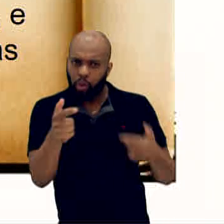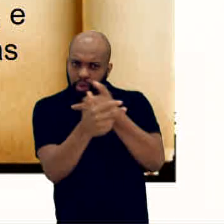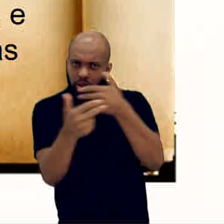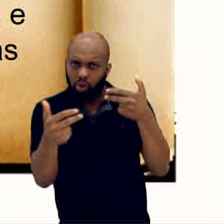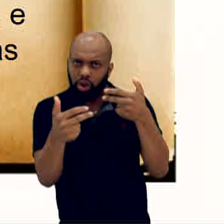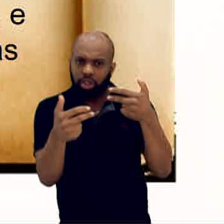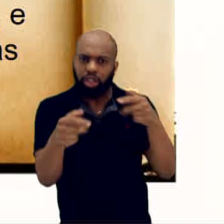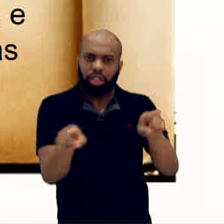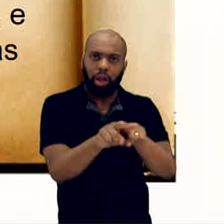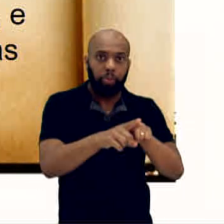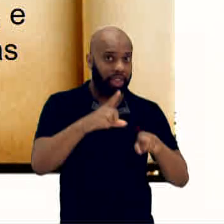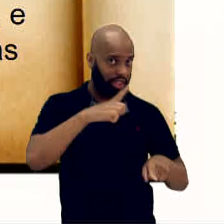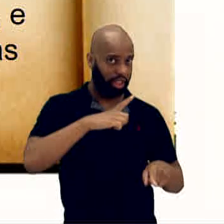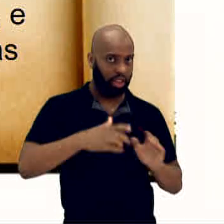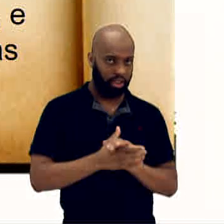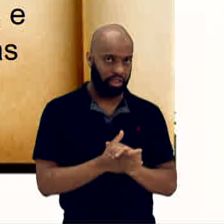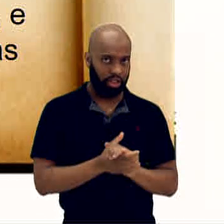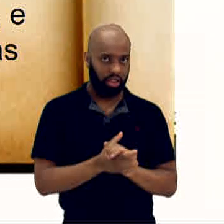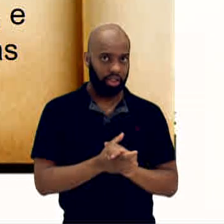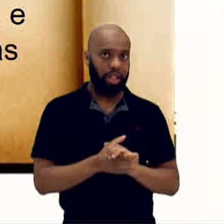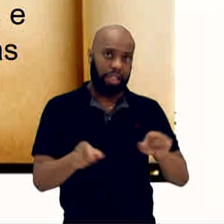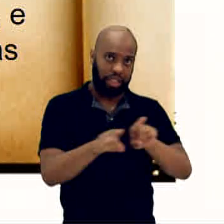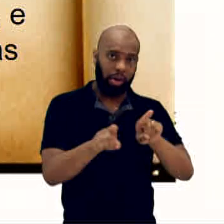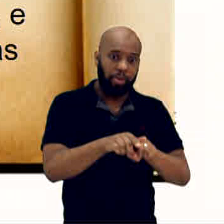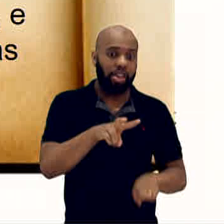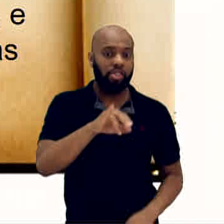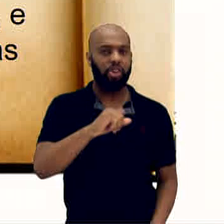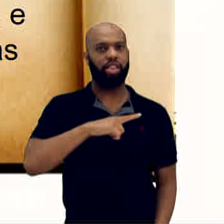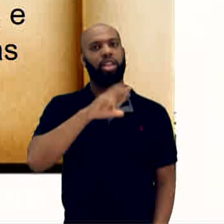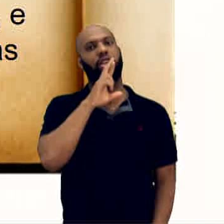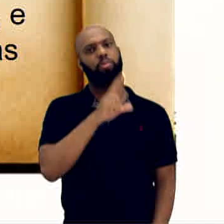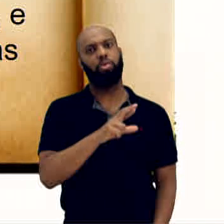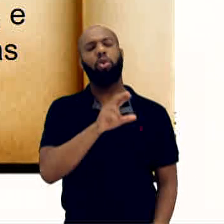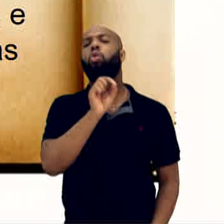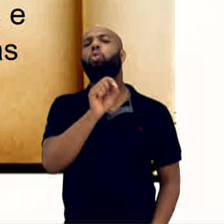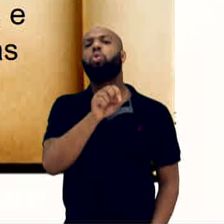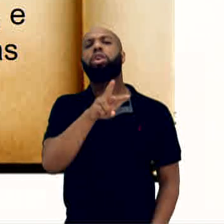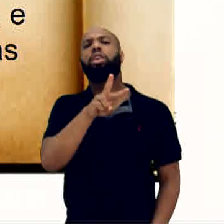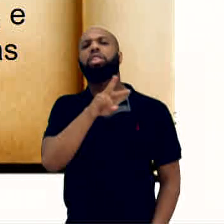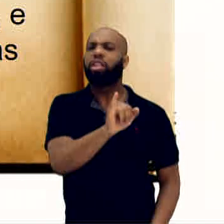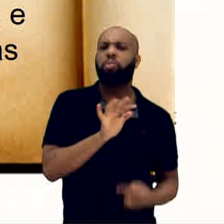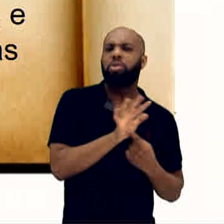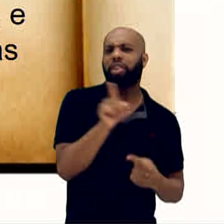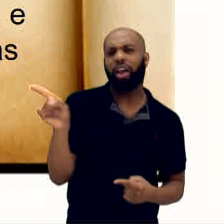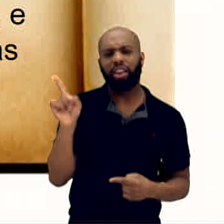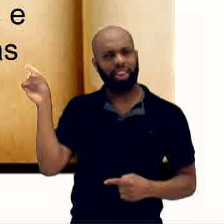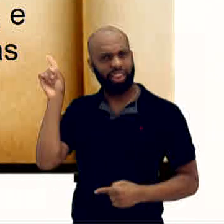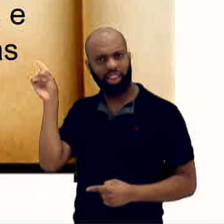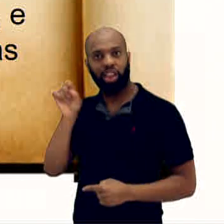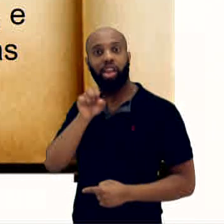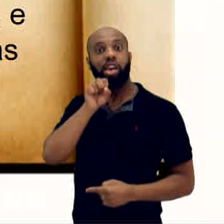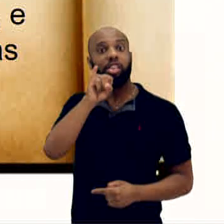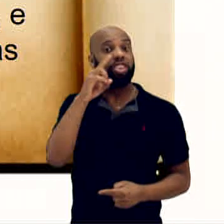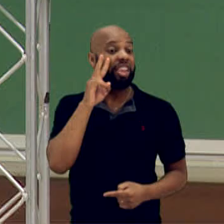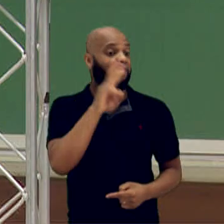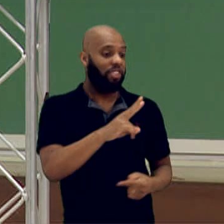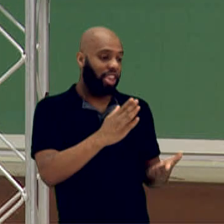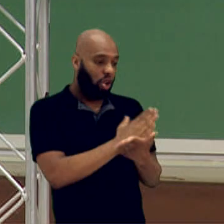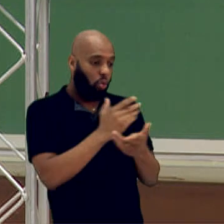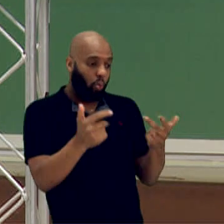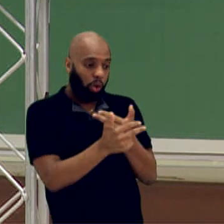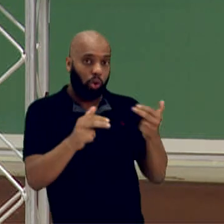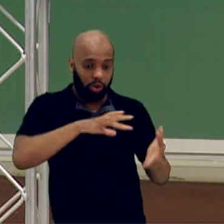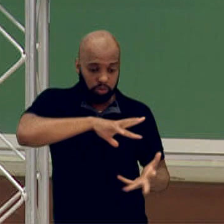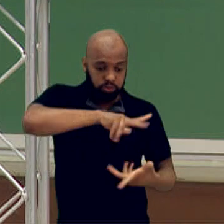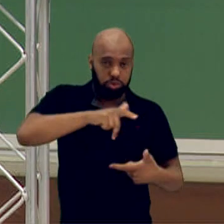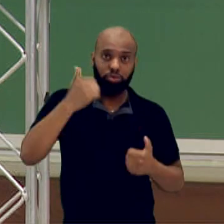de que foi composta e nas quais irá resultar. O que ele está colocando ali? Justamente de você, quando enxerga algo no mundo, um objeto